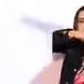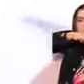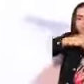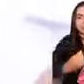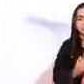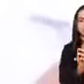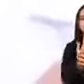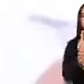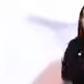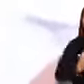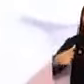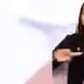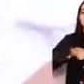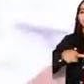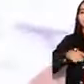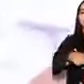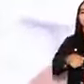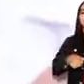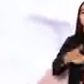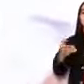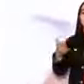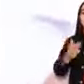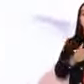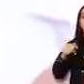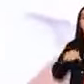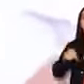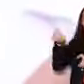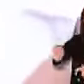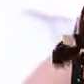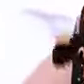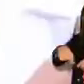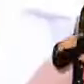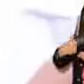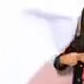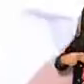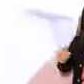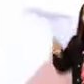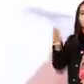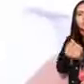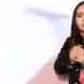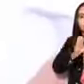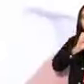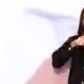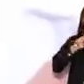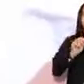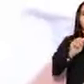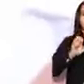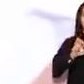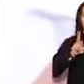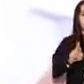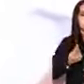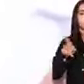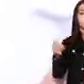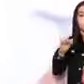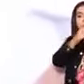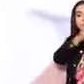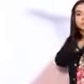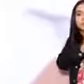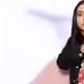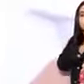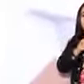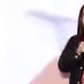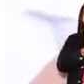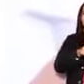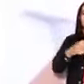estamos trabalhando, Secretaria de Agricultura do município, em parceria com a EMPAER, que representa aqui